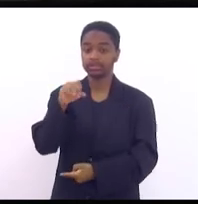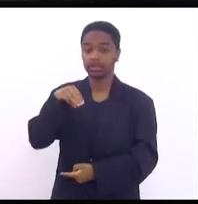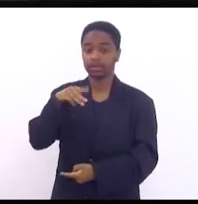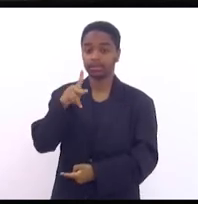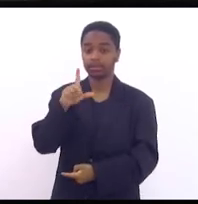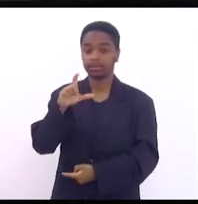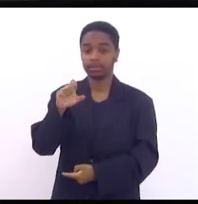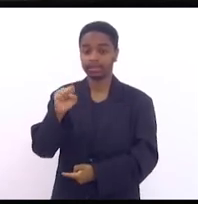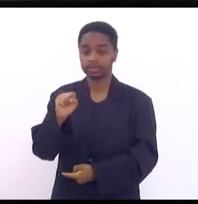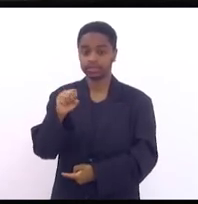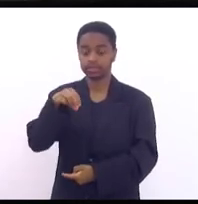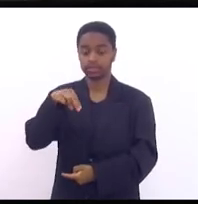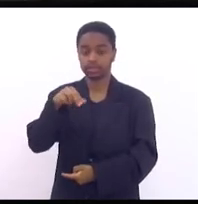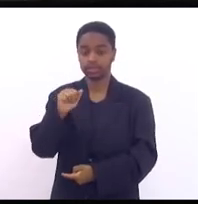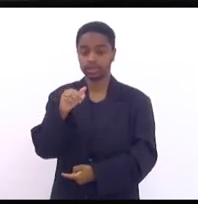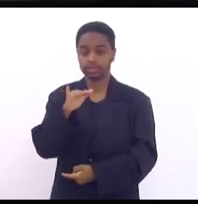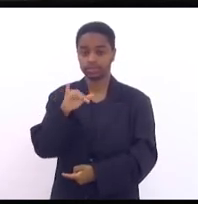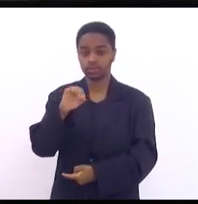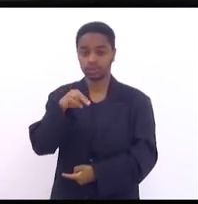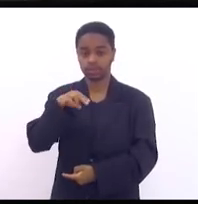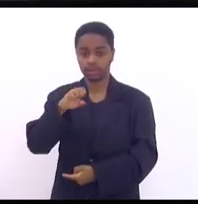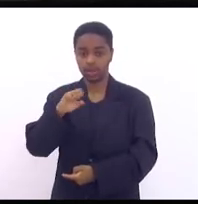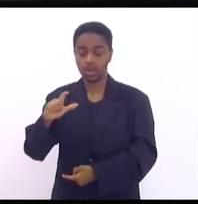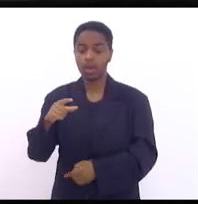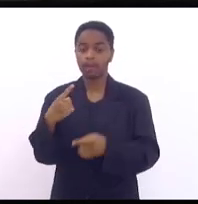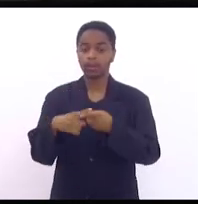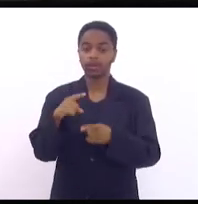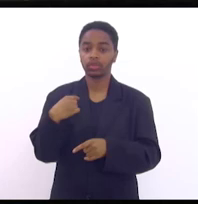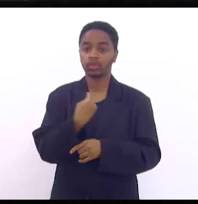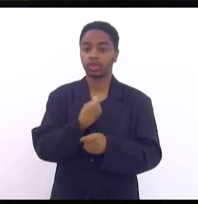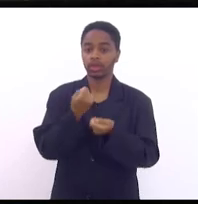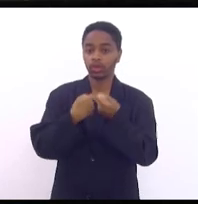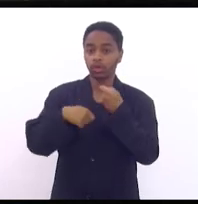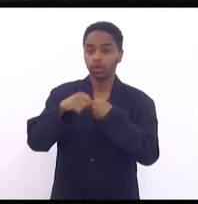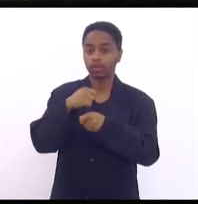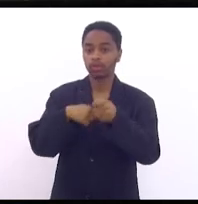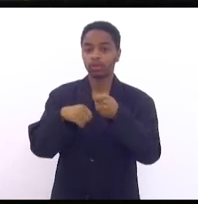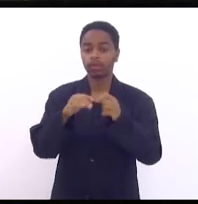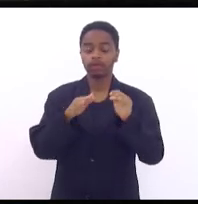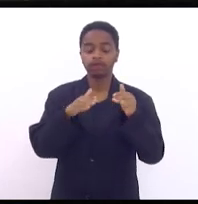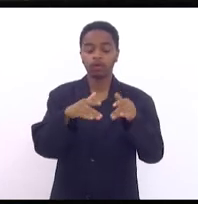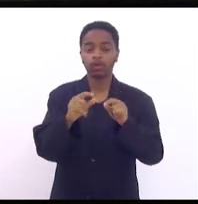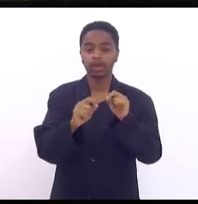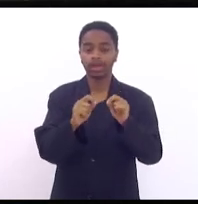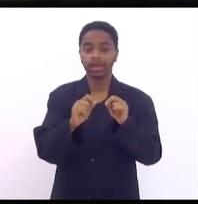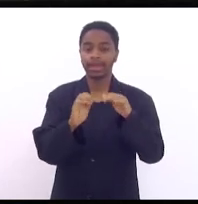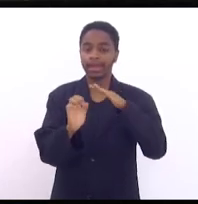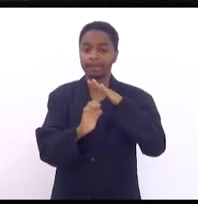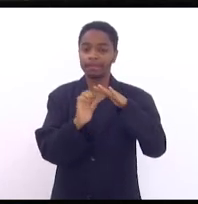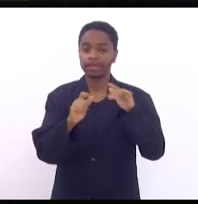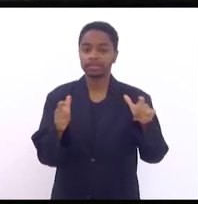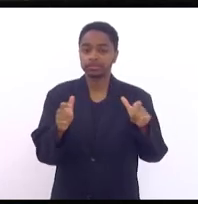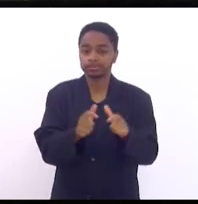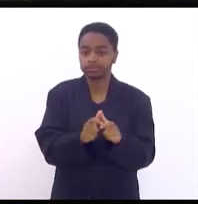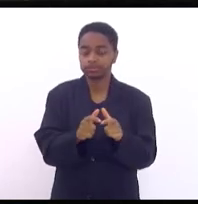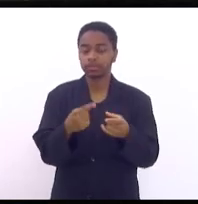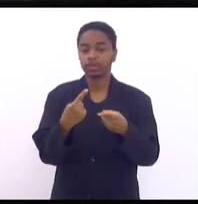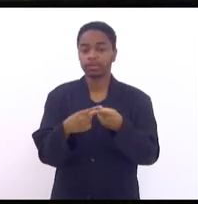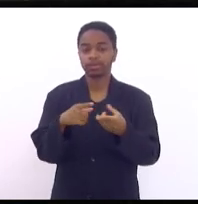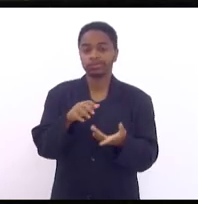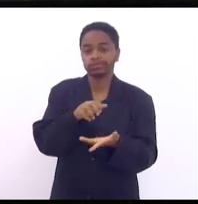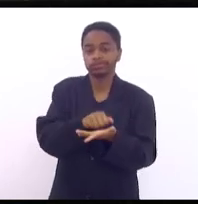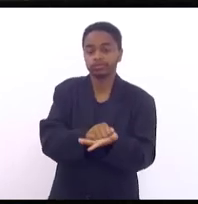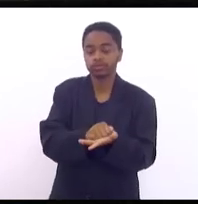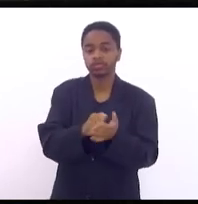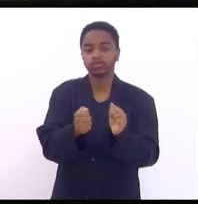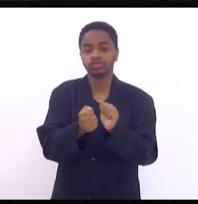Boa parte da nossa economia gira em torno dos pequenos e médios empresários que estão inscritos no